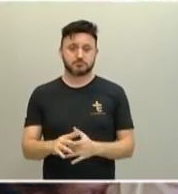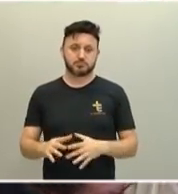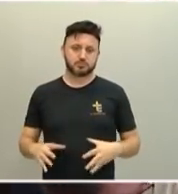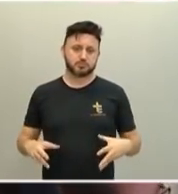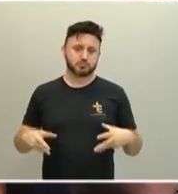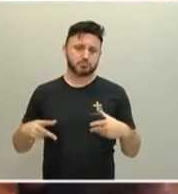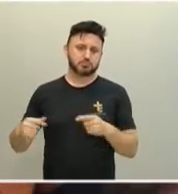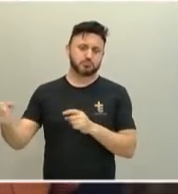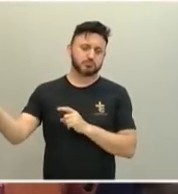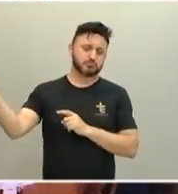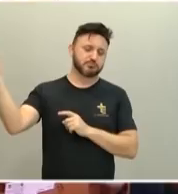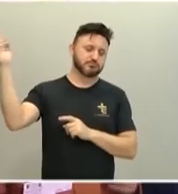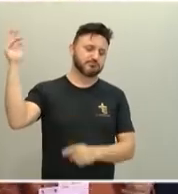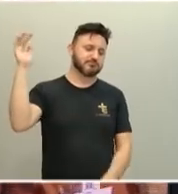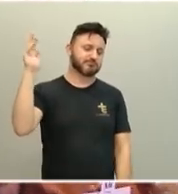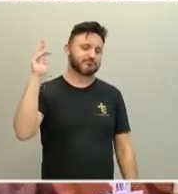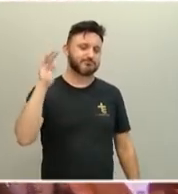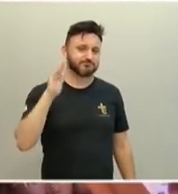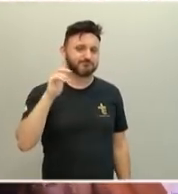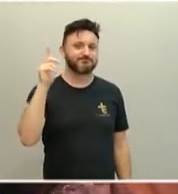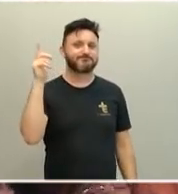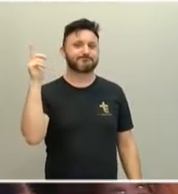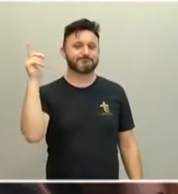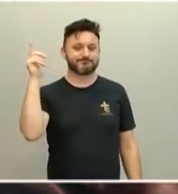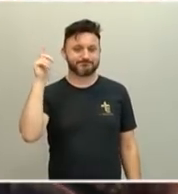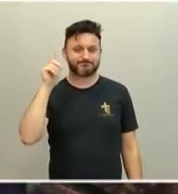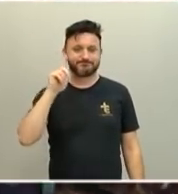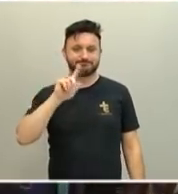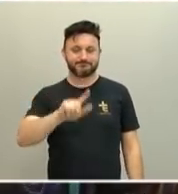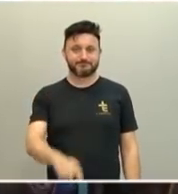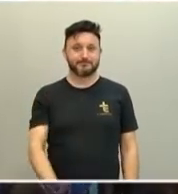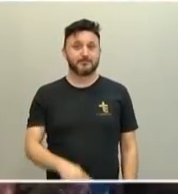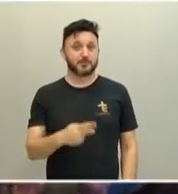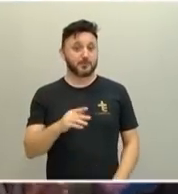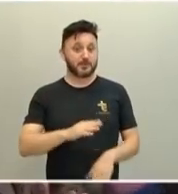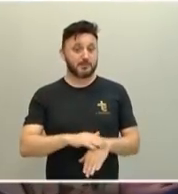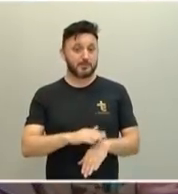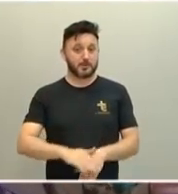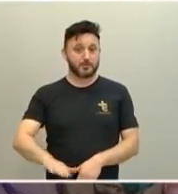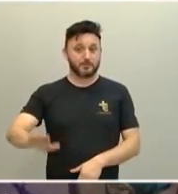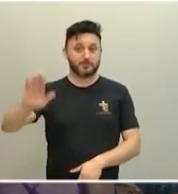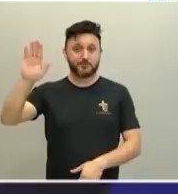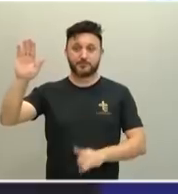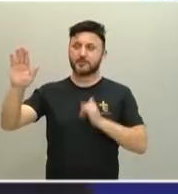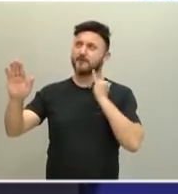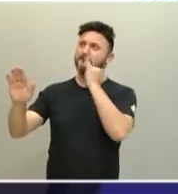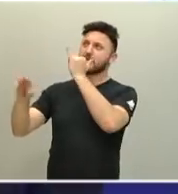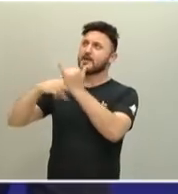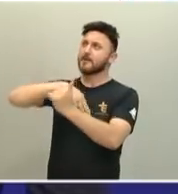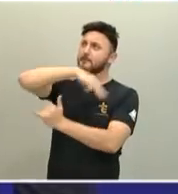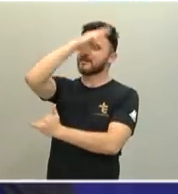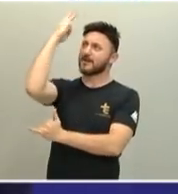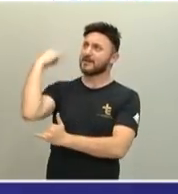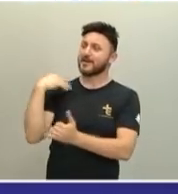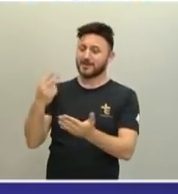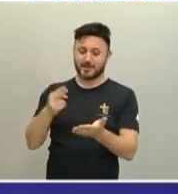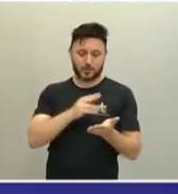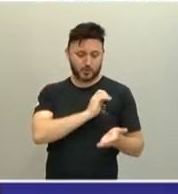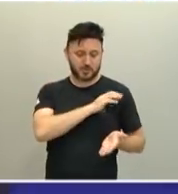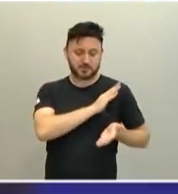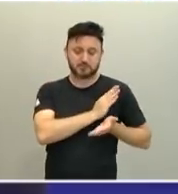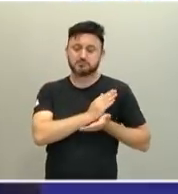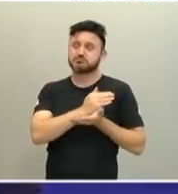minha bênção chegará. Estenda a sua mão assim, ó. Fala para Nossa Senhora: mãe, eu quero endereçar agora meu... Vai soltando a